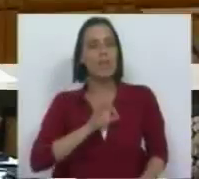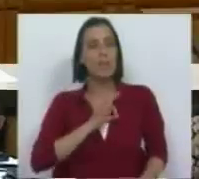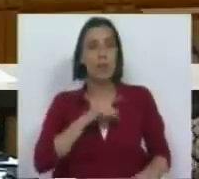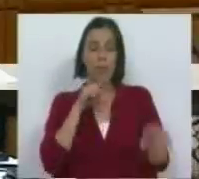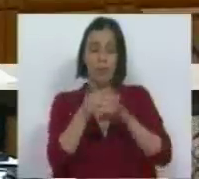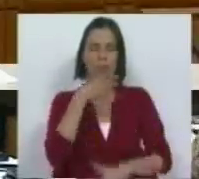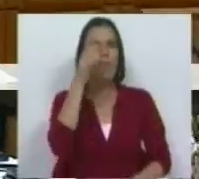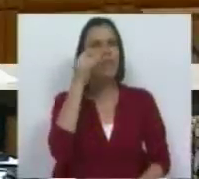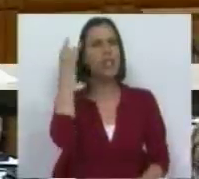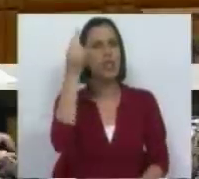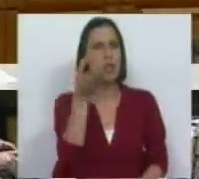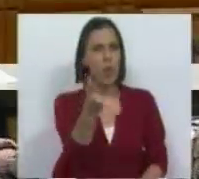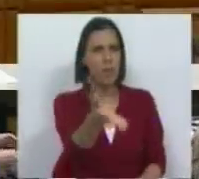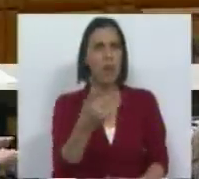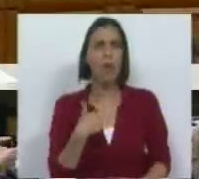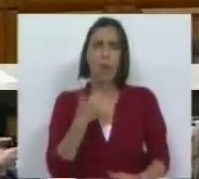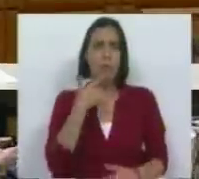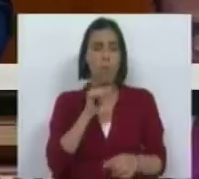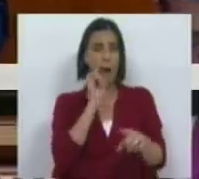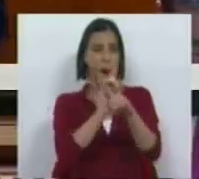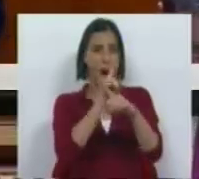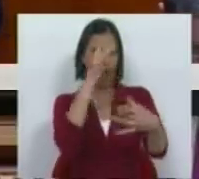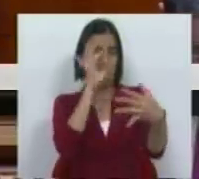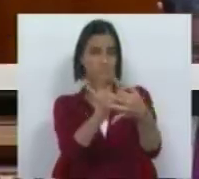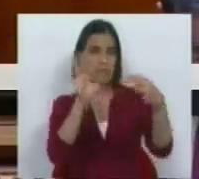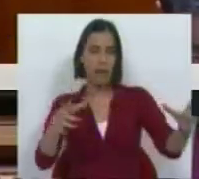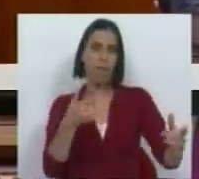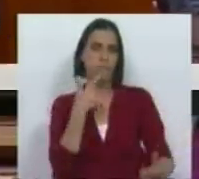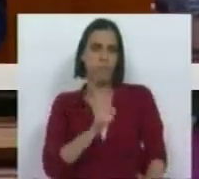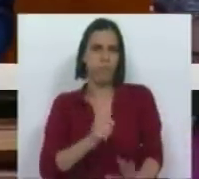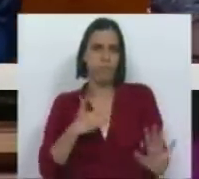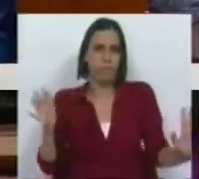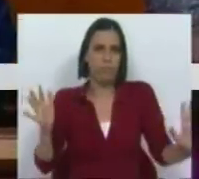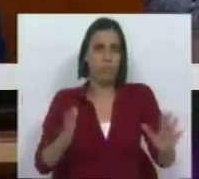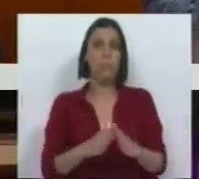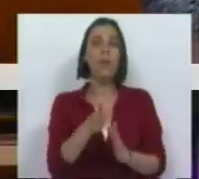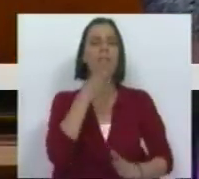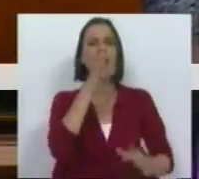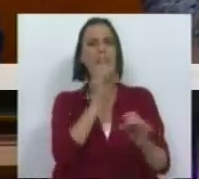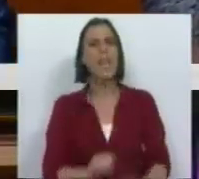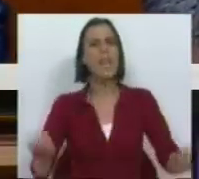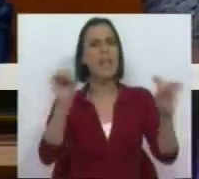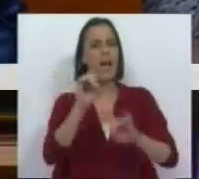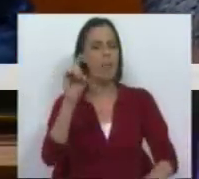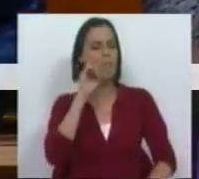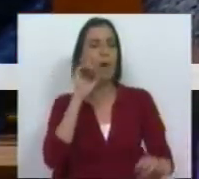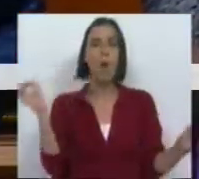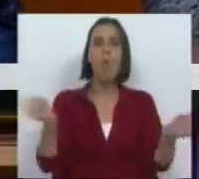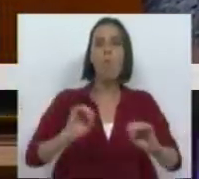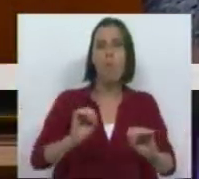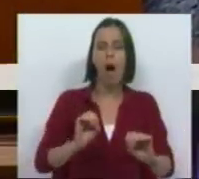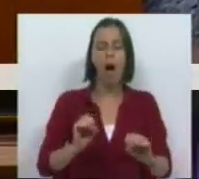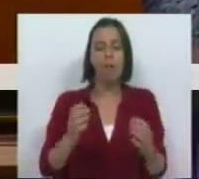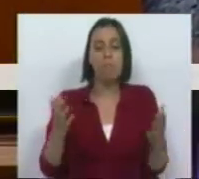Senhor Deputado Francisco Louçã, não posso acompanhá-lo naquilo que diz. Quando diz que ninguém está seguro